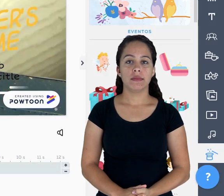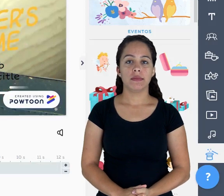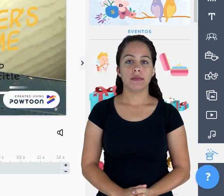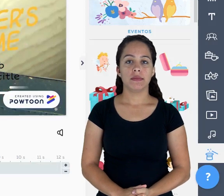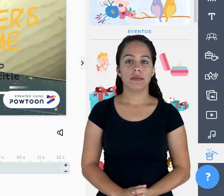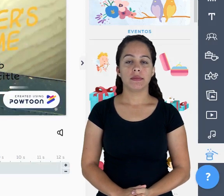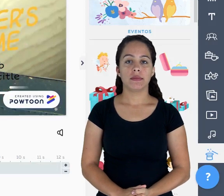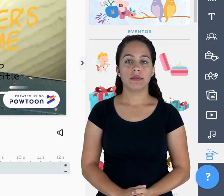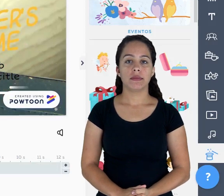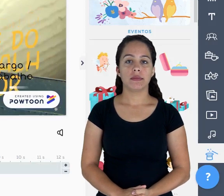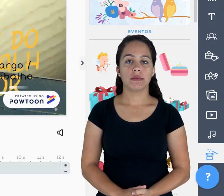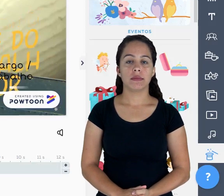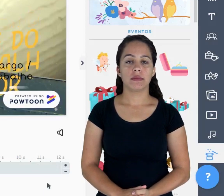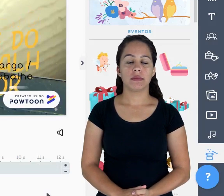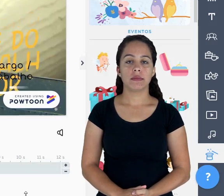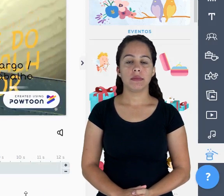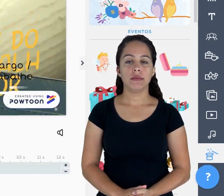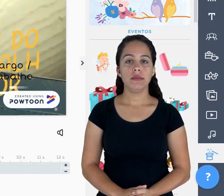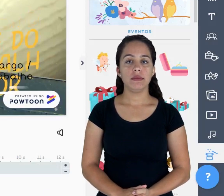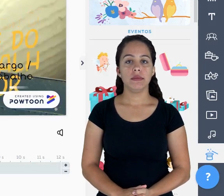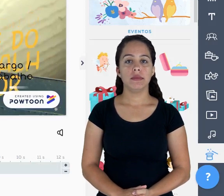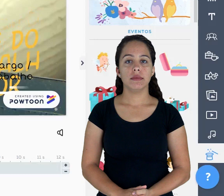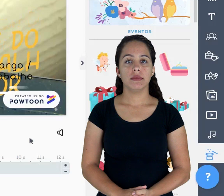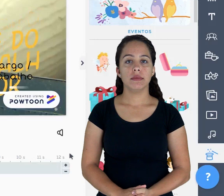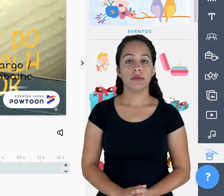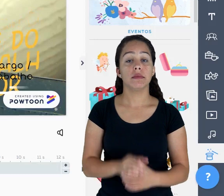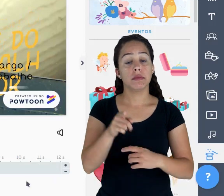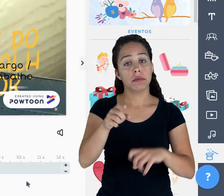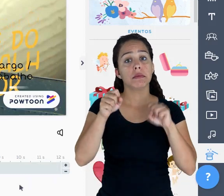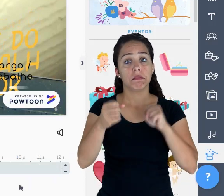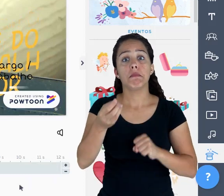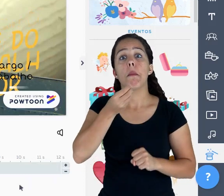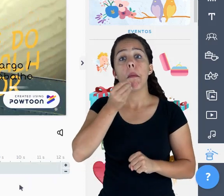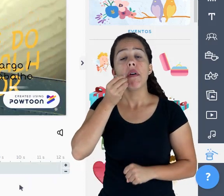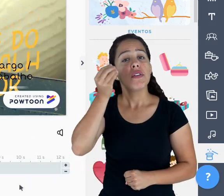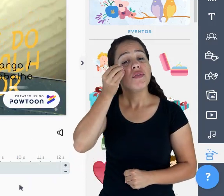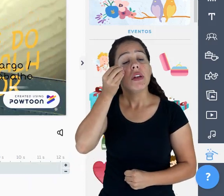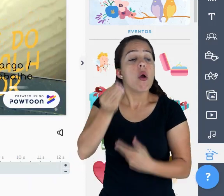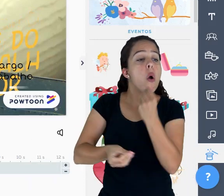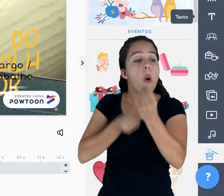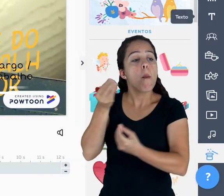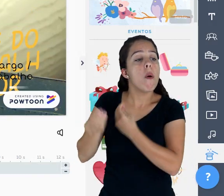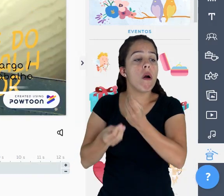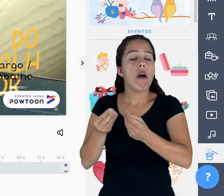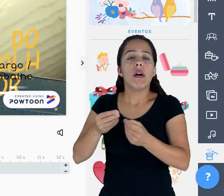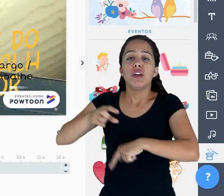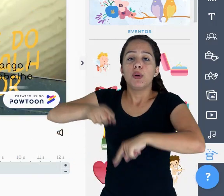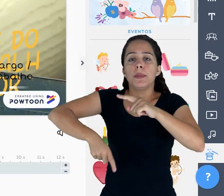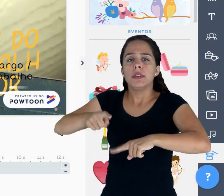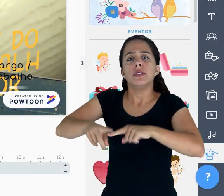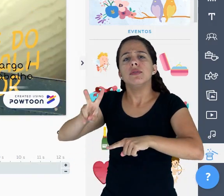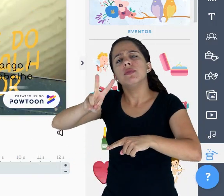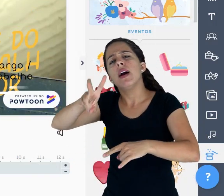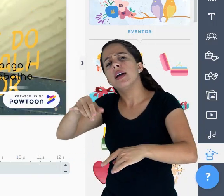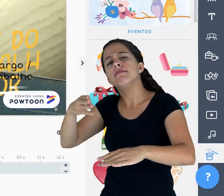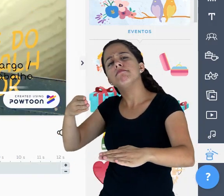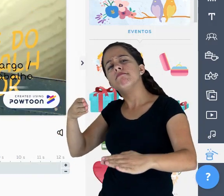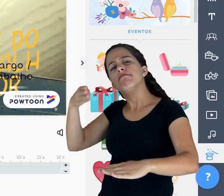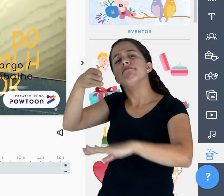você pode explorar a entrada dos objetos e animação do seu vídeo é controlando aqui nesse